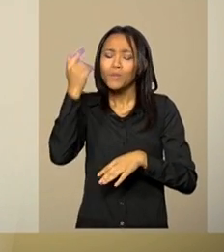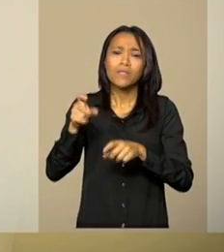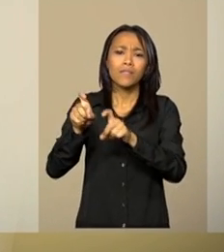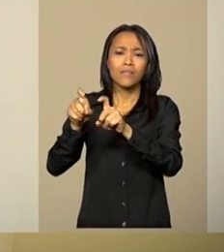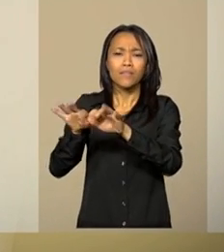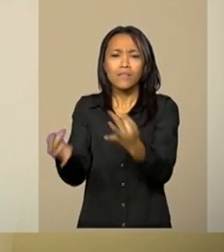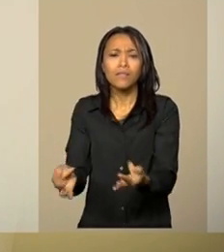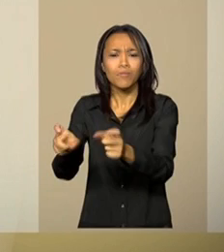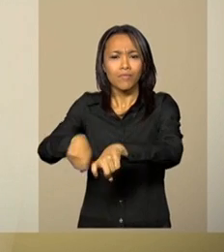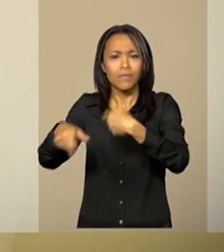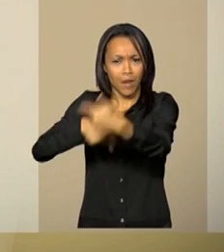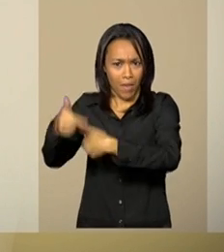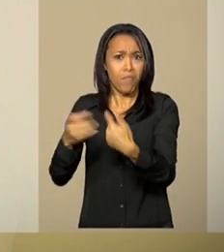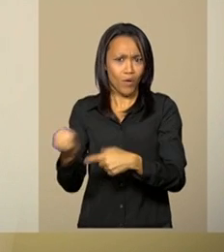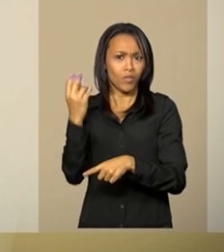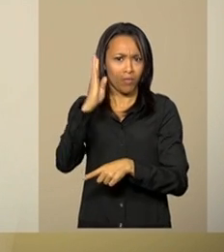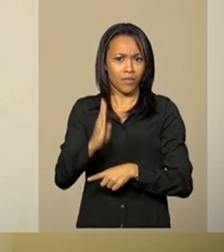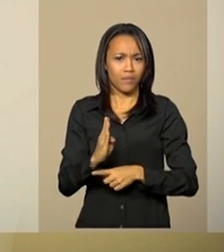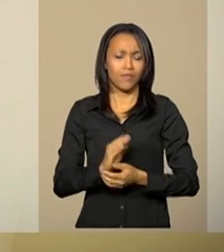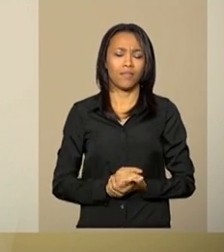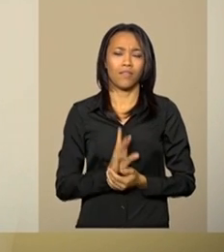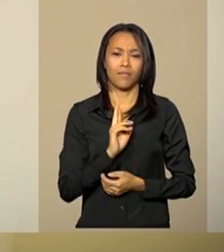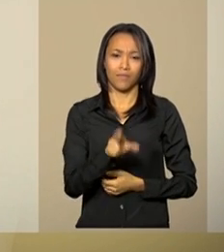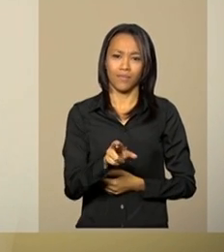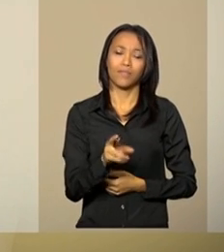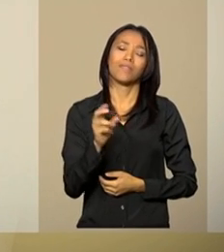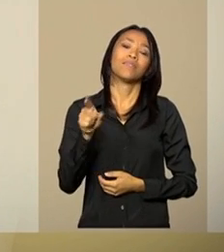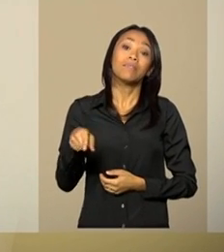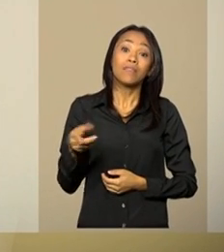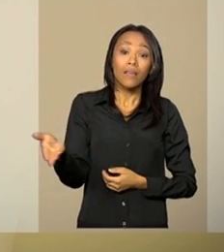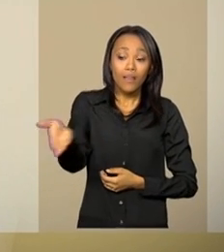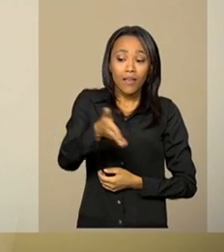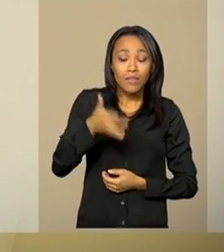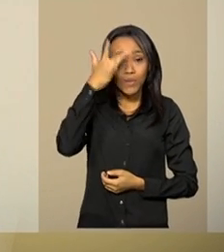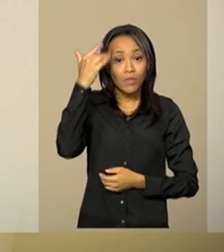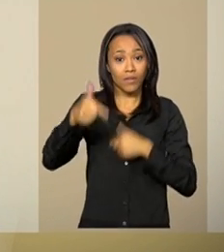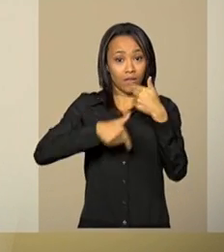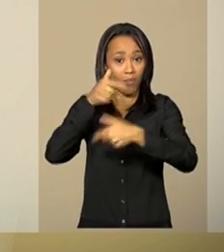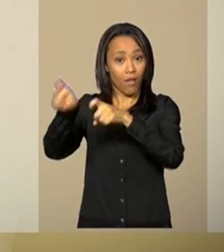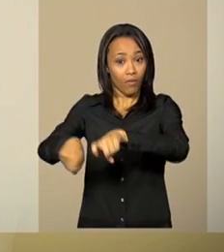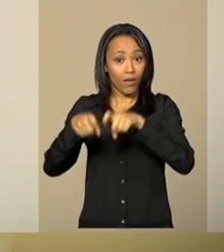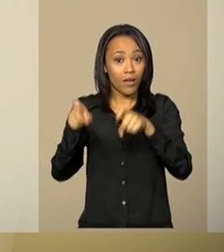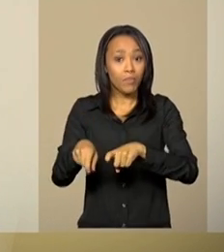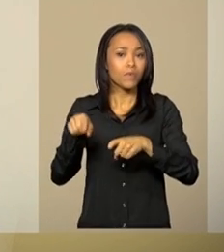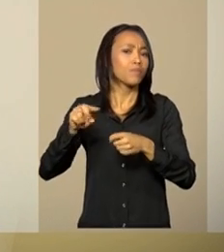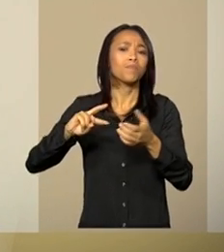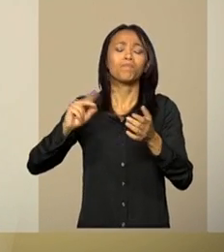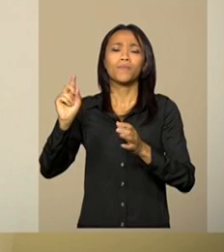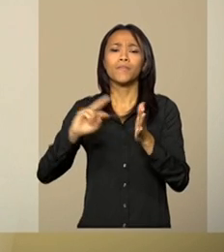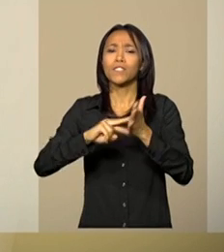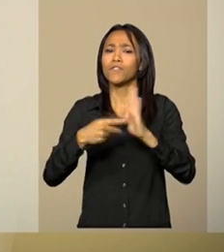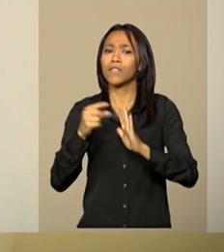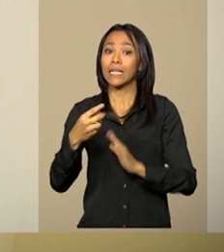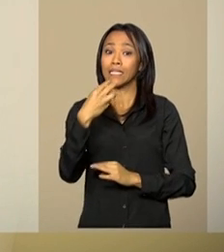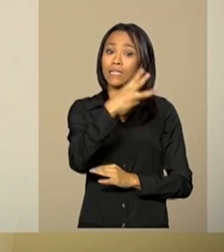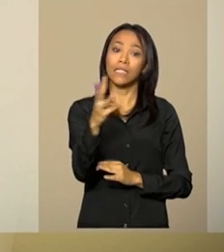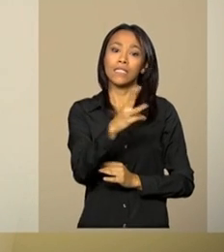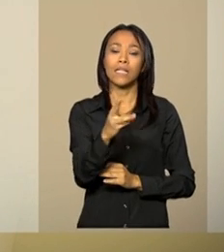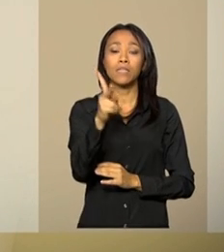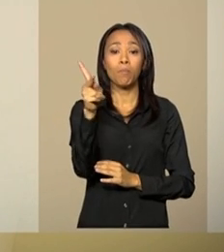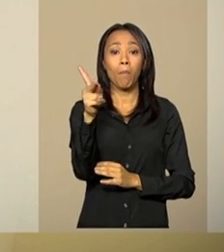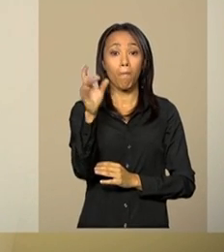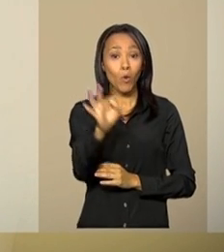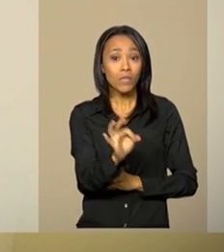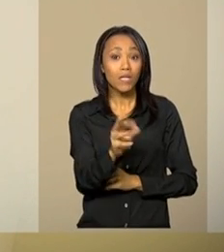muito importantes para o Brasil, não são? E, Luciano, os pequenos produtores representam 33% do